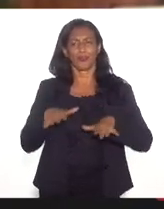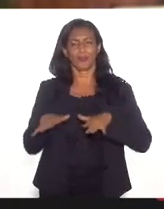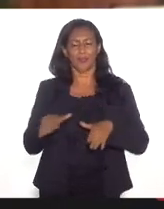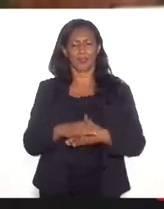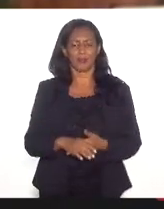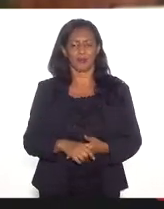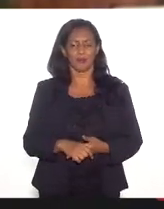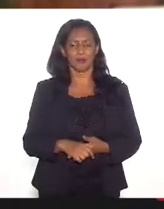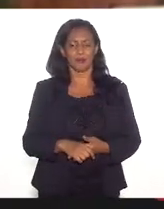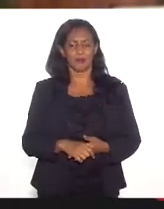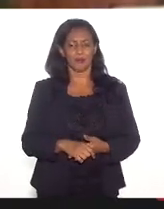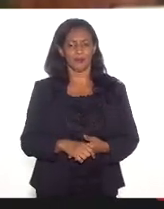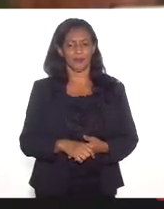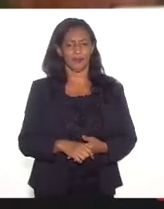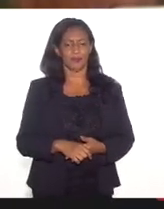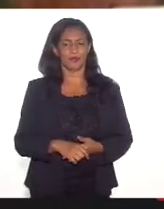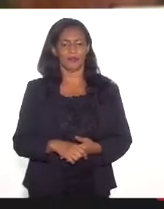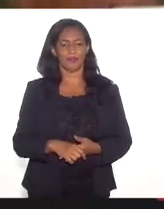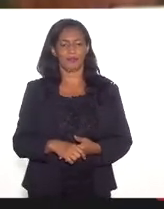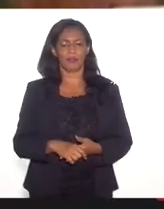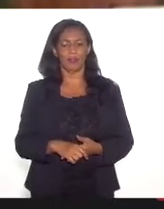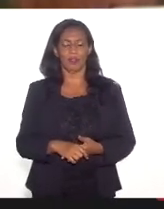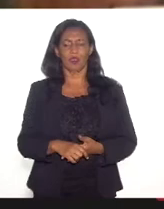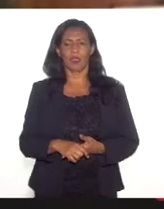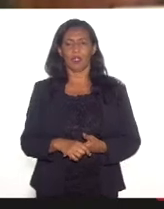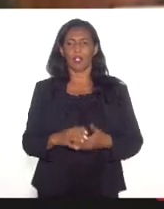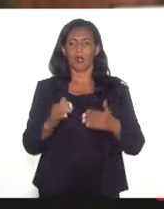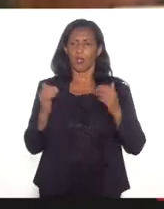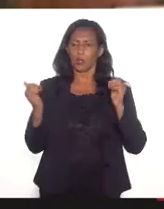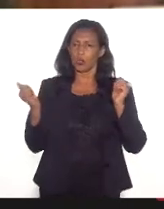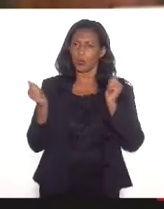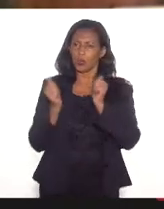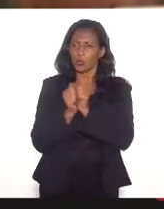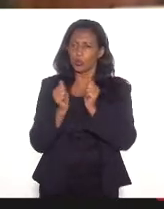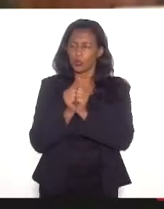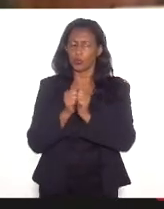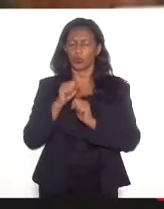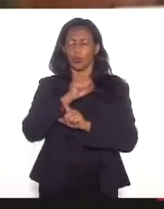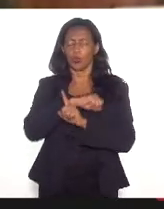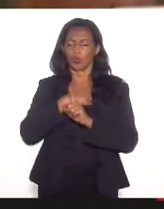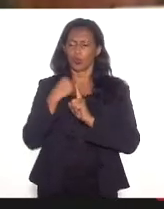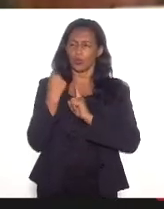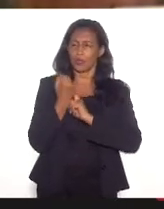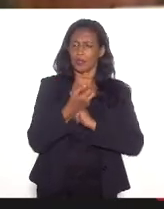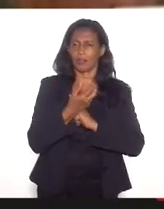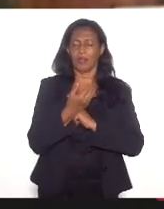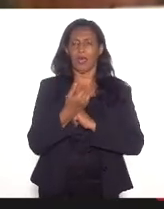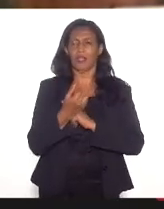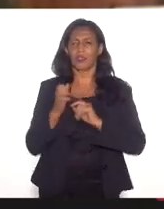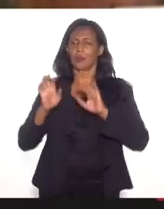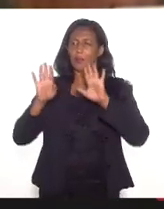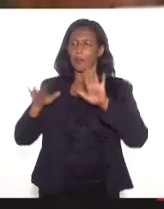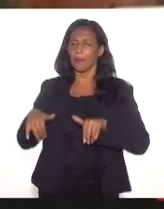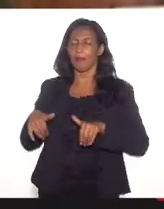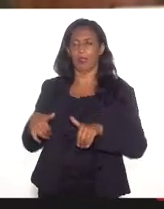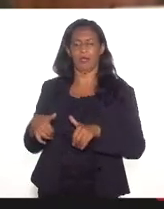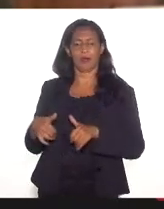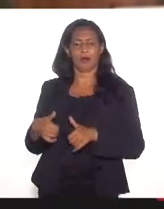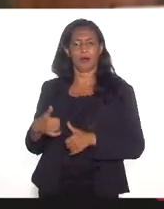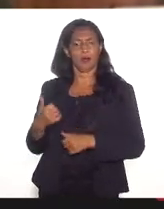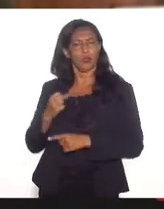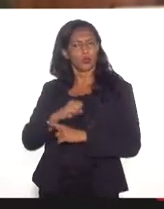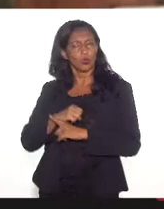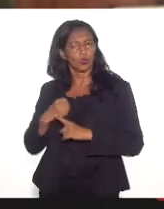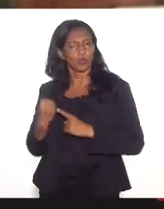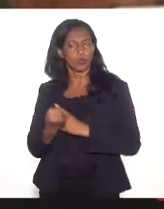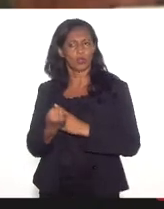caminharmos como sociedade para o bem-estar social que está prometido